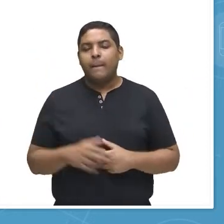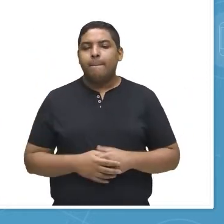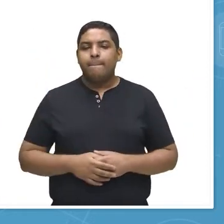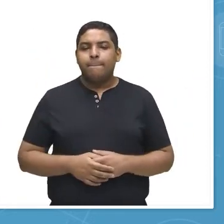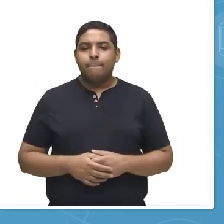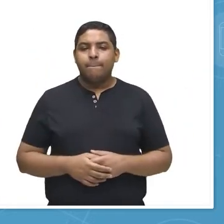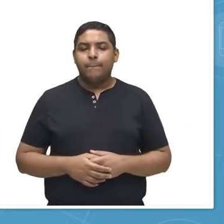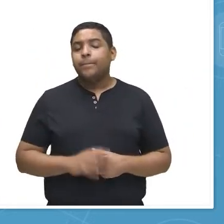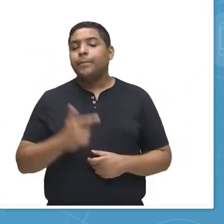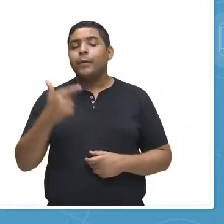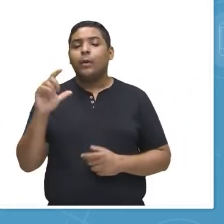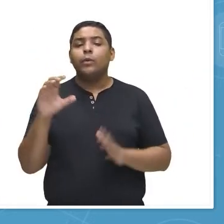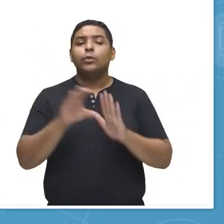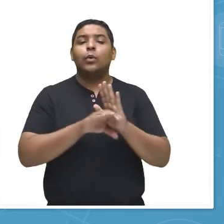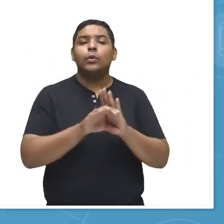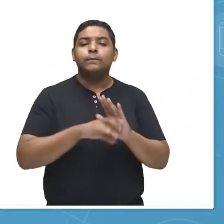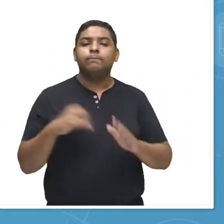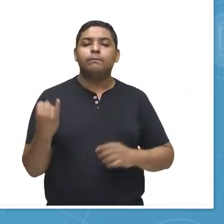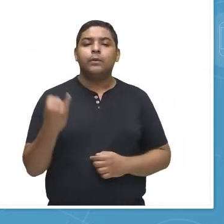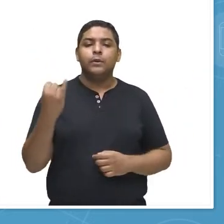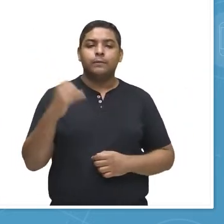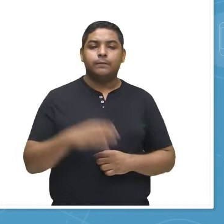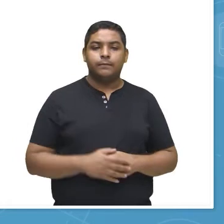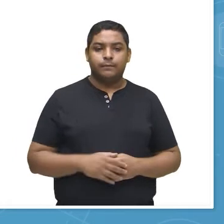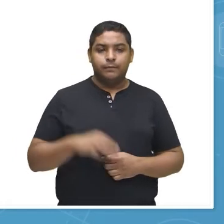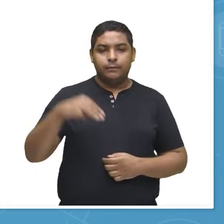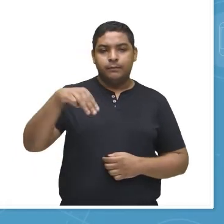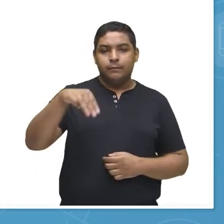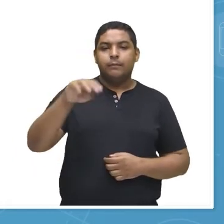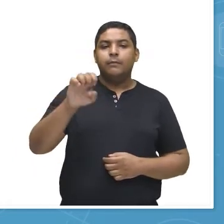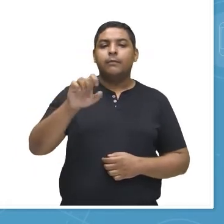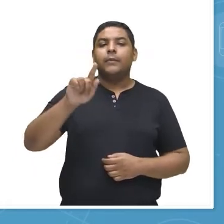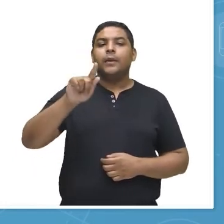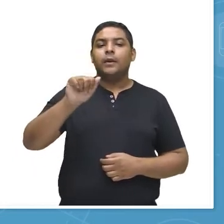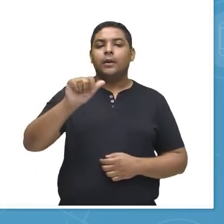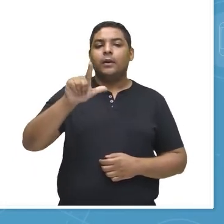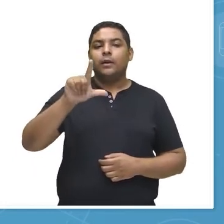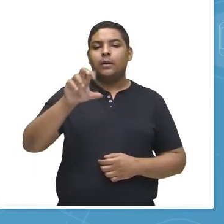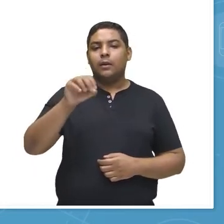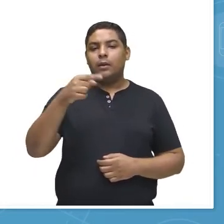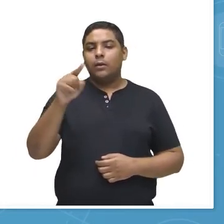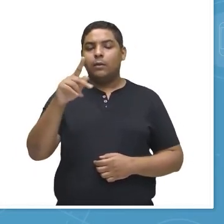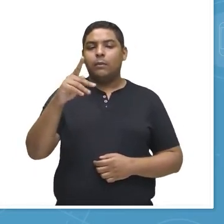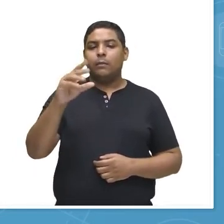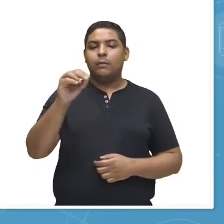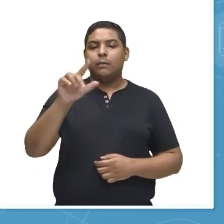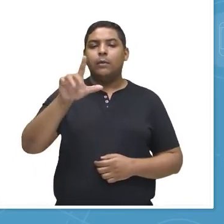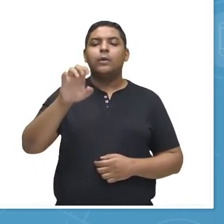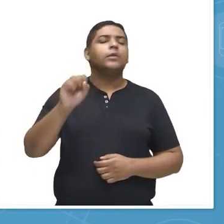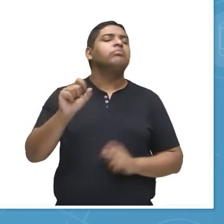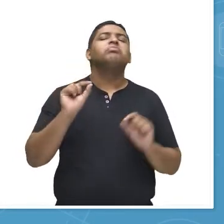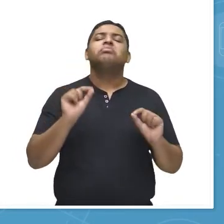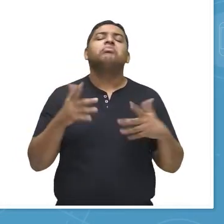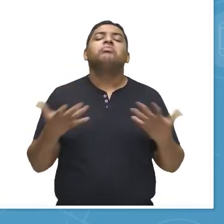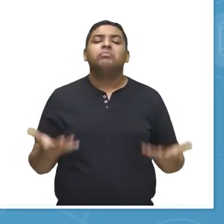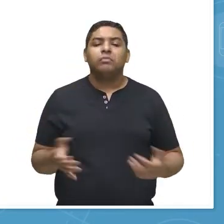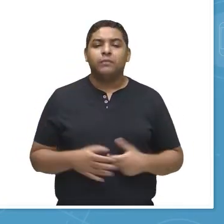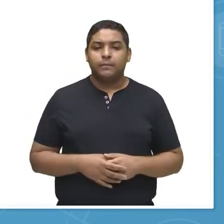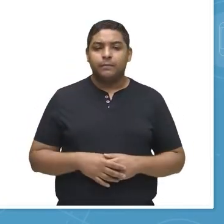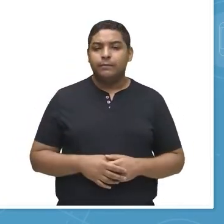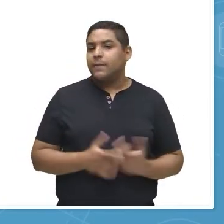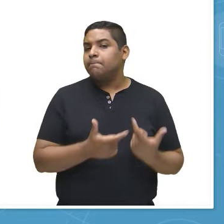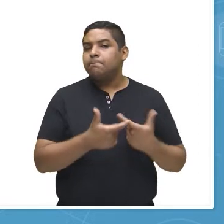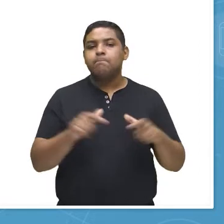Outro conceito muito importante que eu trago para você hoje é o conceito de megalópolis. Tá? O que são megalópolis? São as